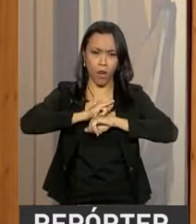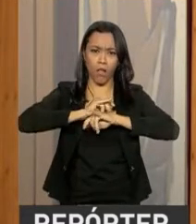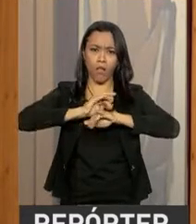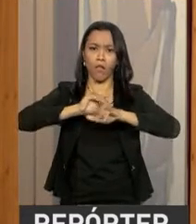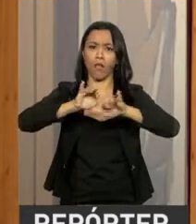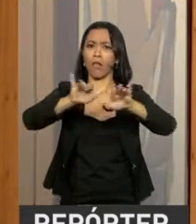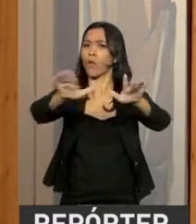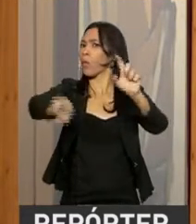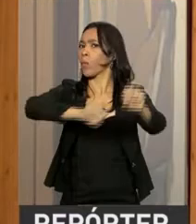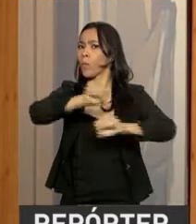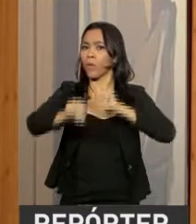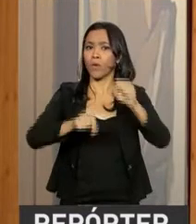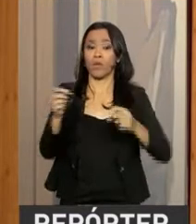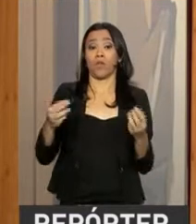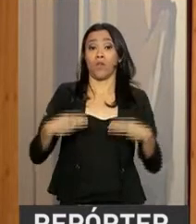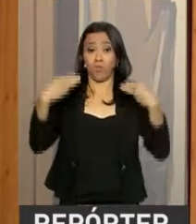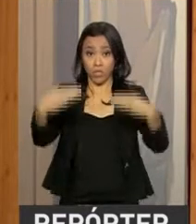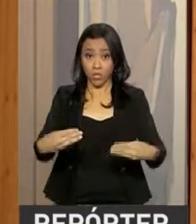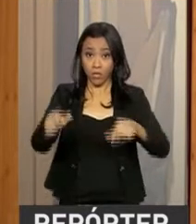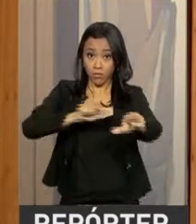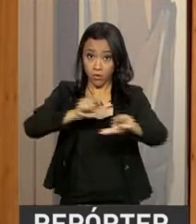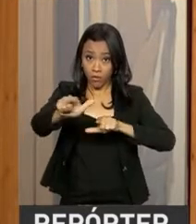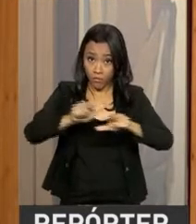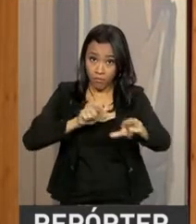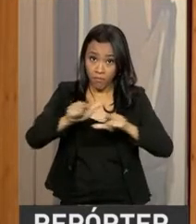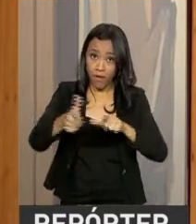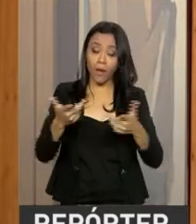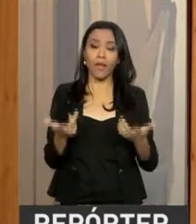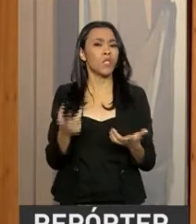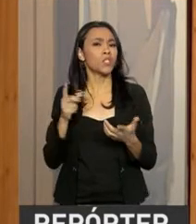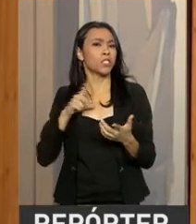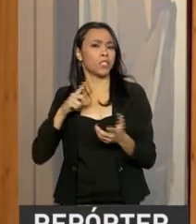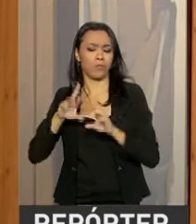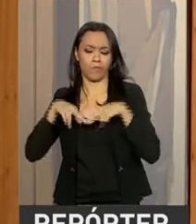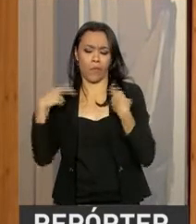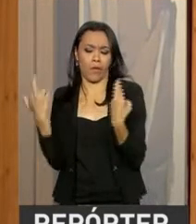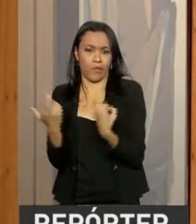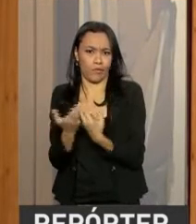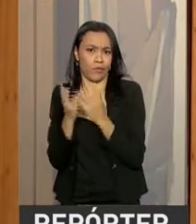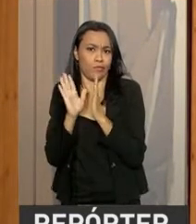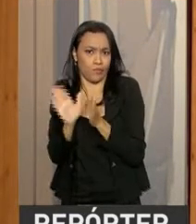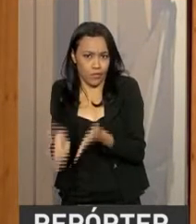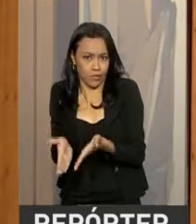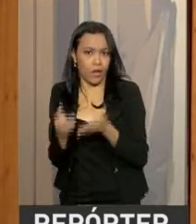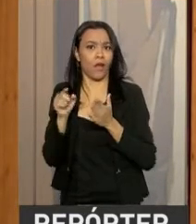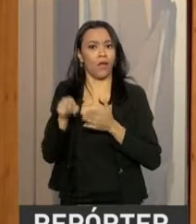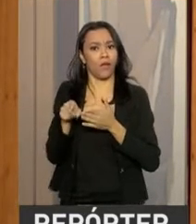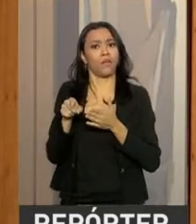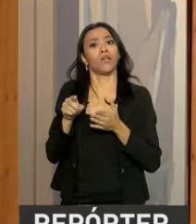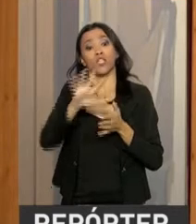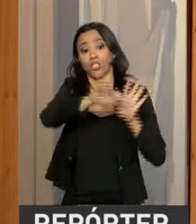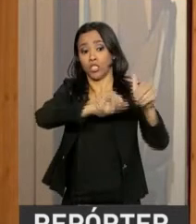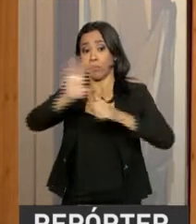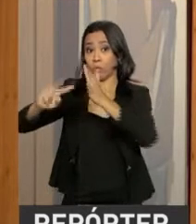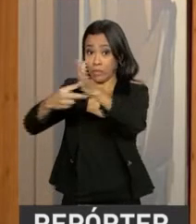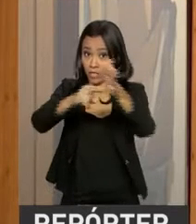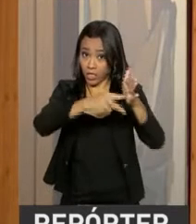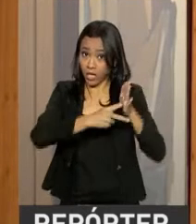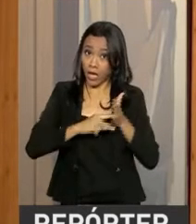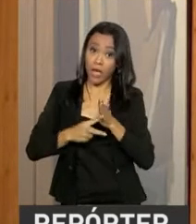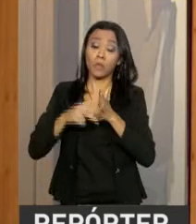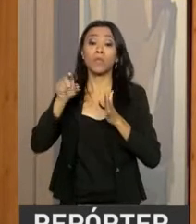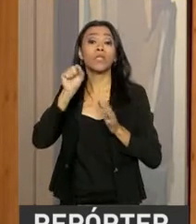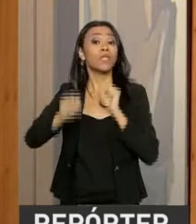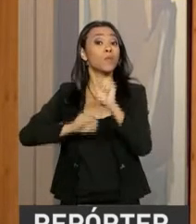que o Ministério do Trabalho havia feito uma reunião aqui natureza sindical e que